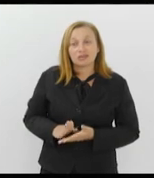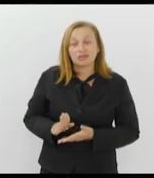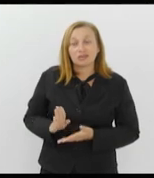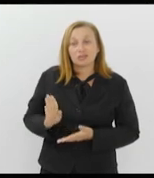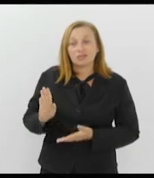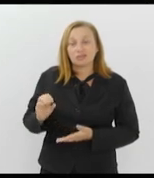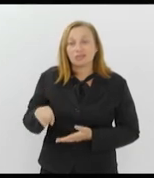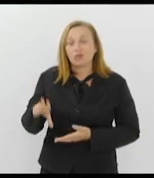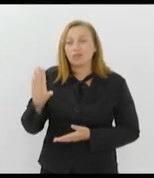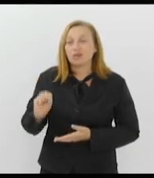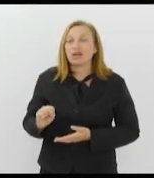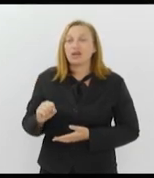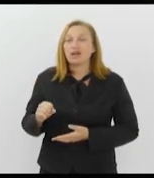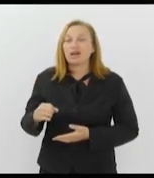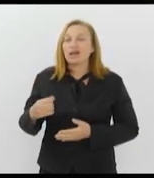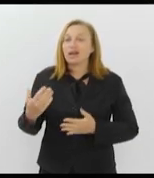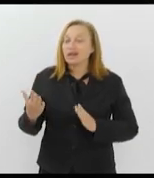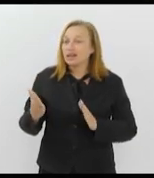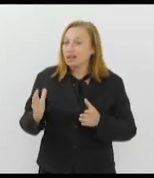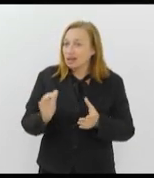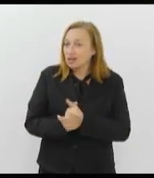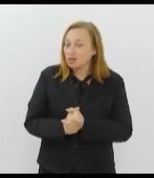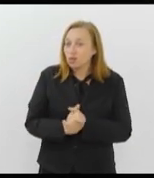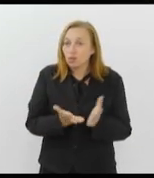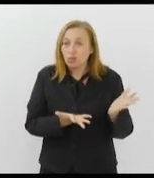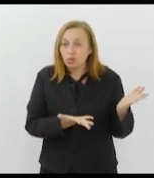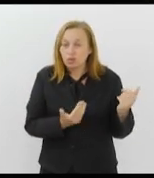um advogado, jovem advogado,